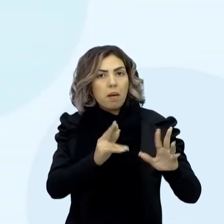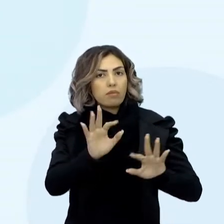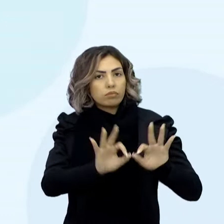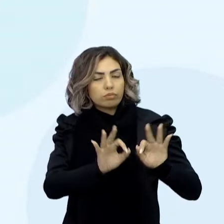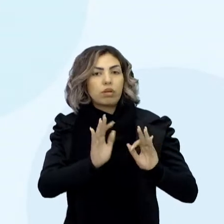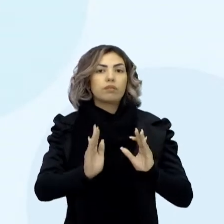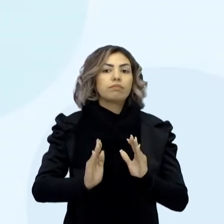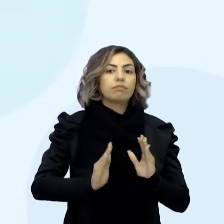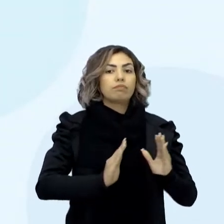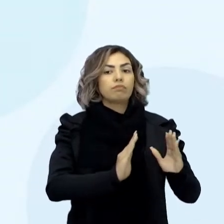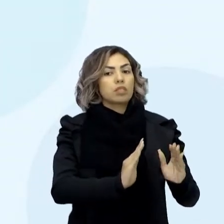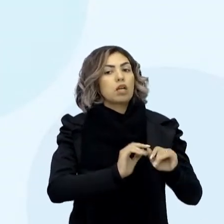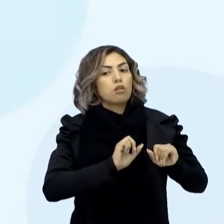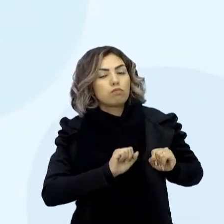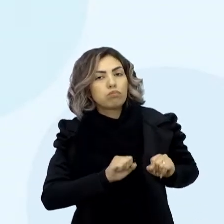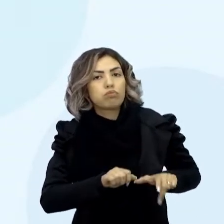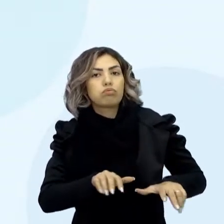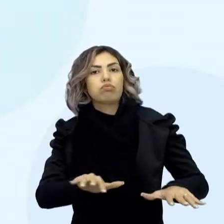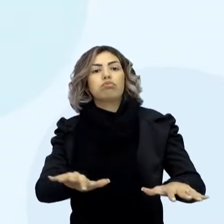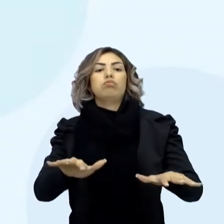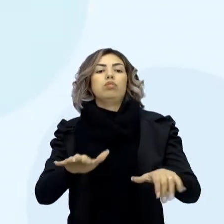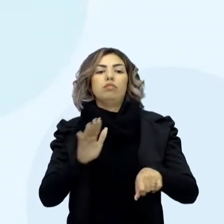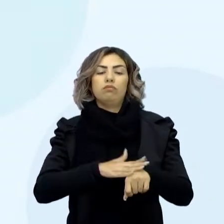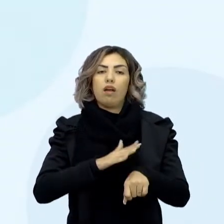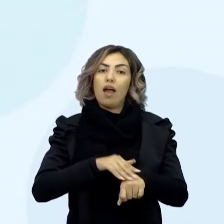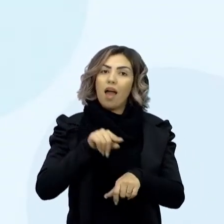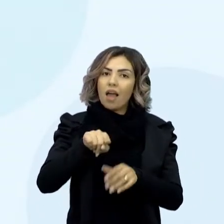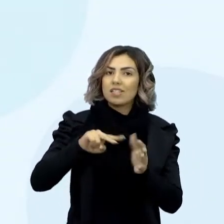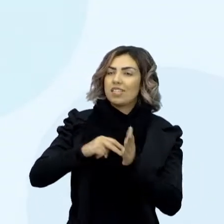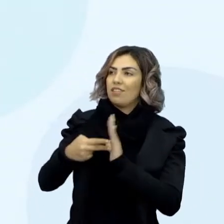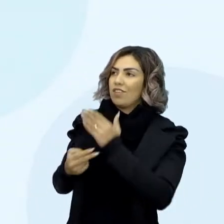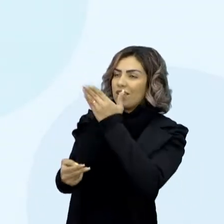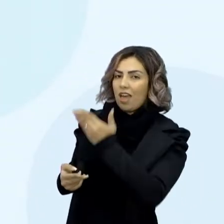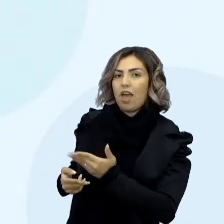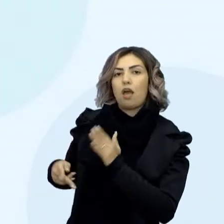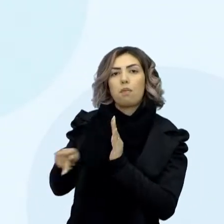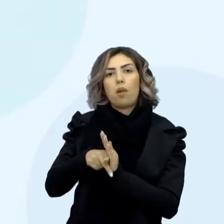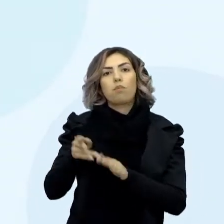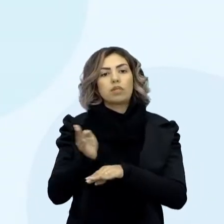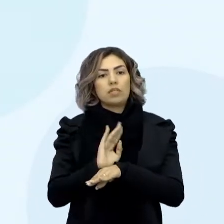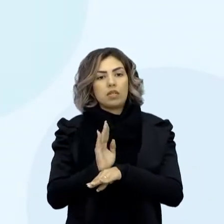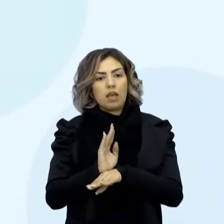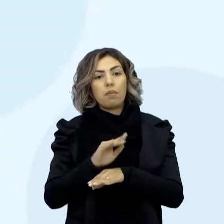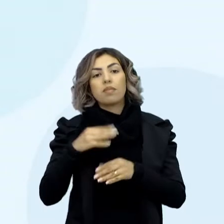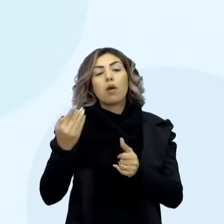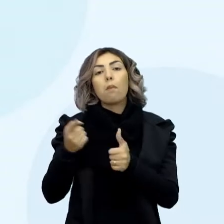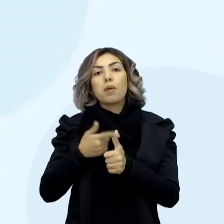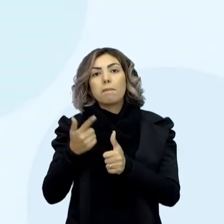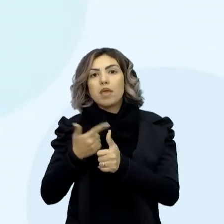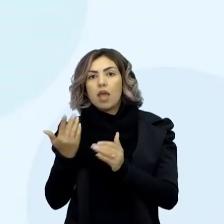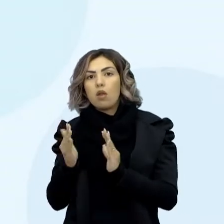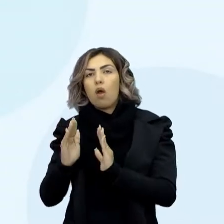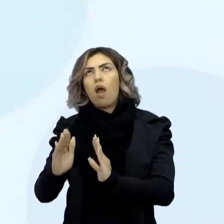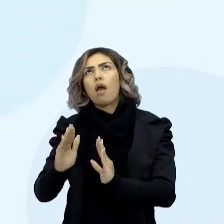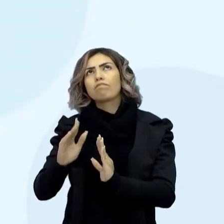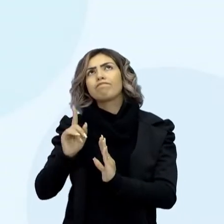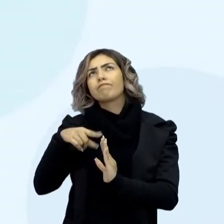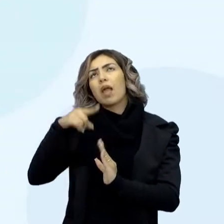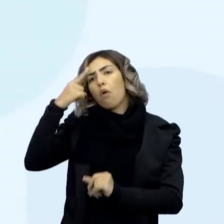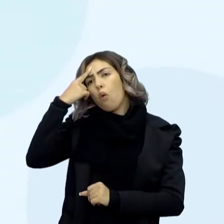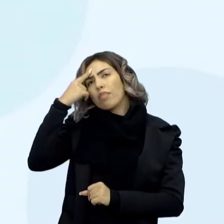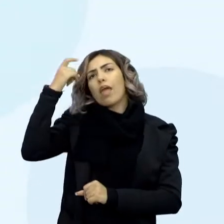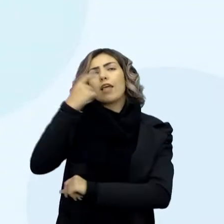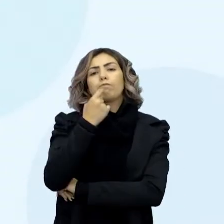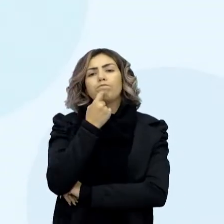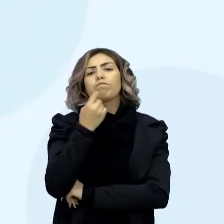o processo criativo de produção do cinema e do audiovisual. Então, a concepção, gente, é o momento de ter a ideia. O que eu vou fazer, o que